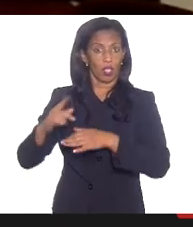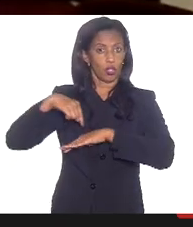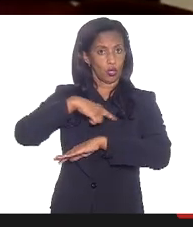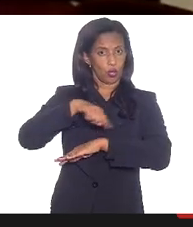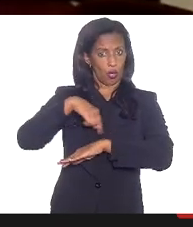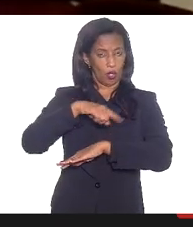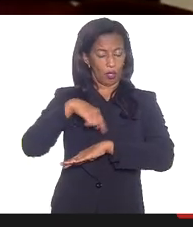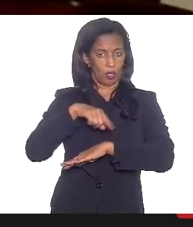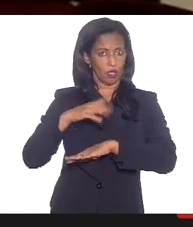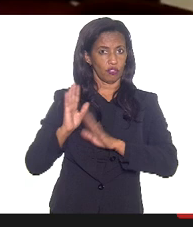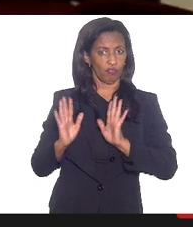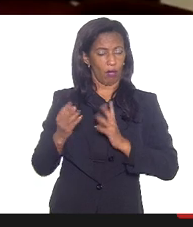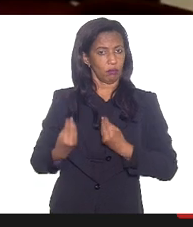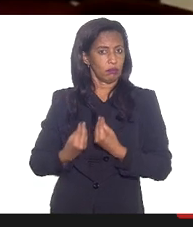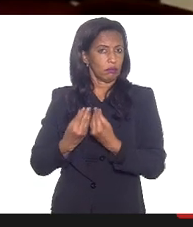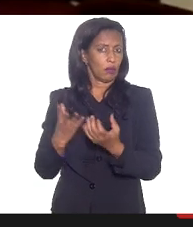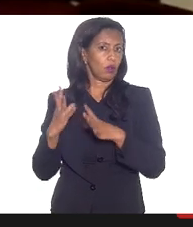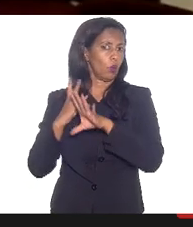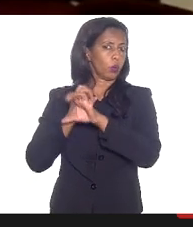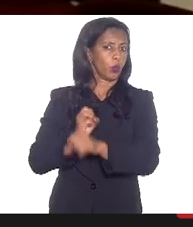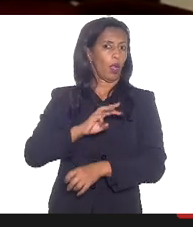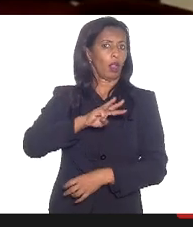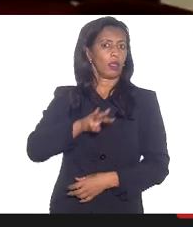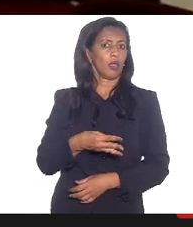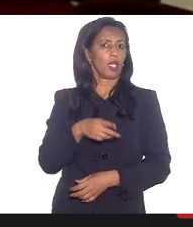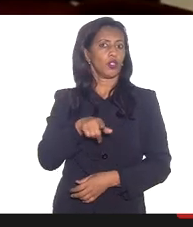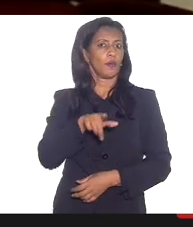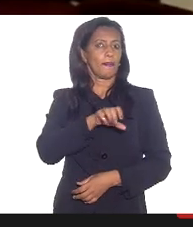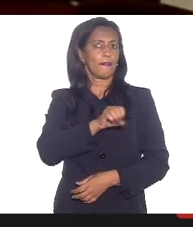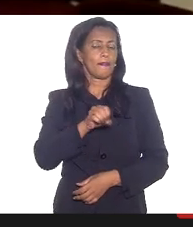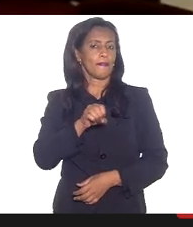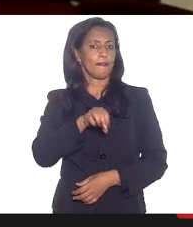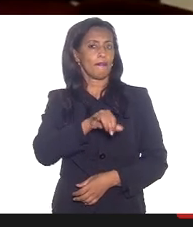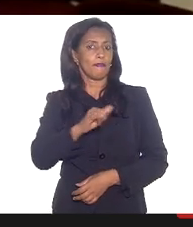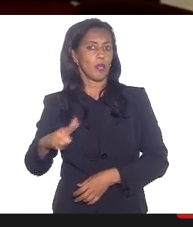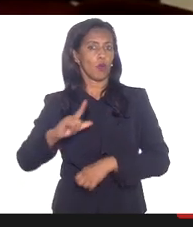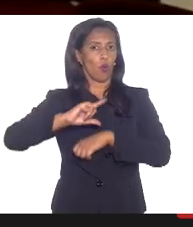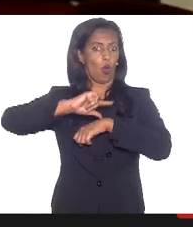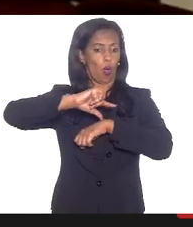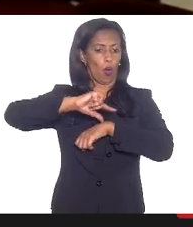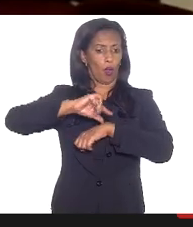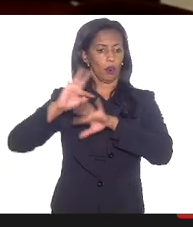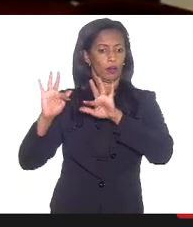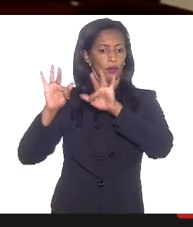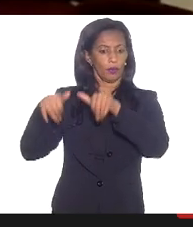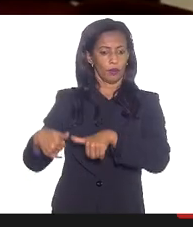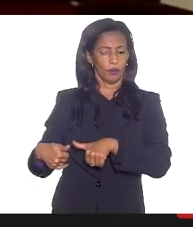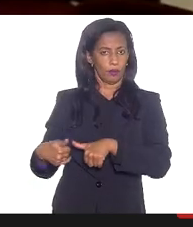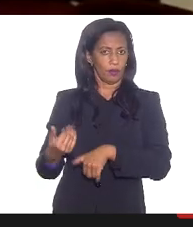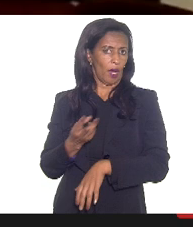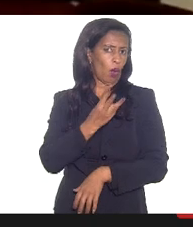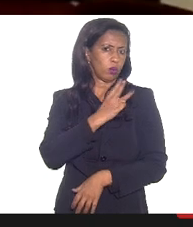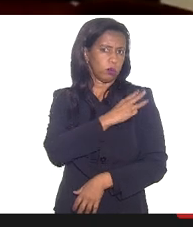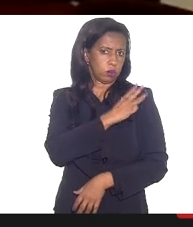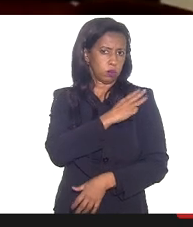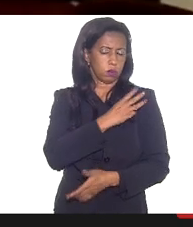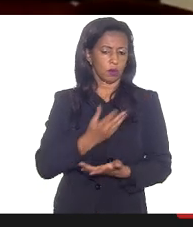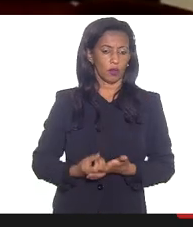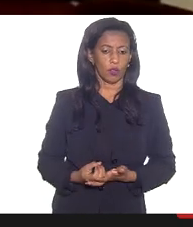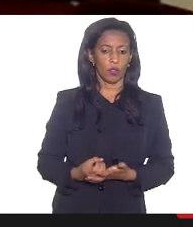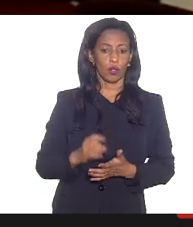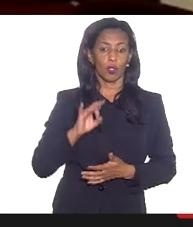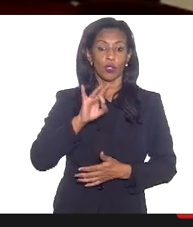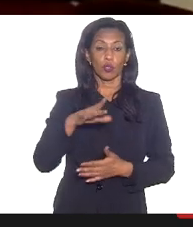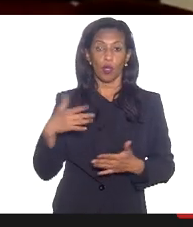né? Totalizando 3.000 horas no final do ensino médio, só que